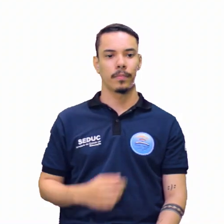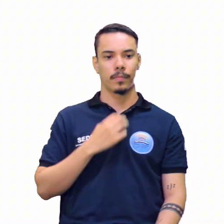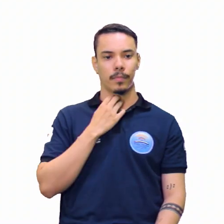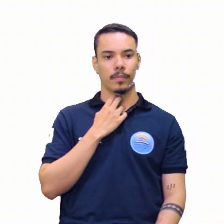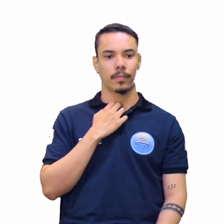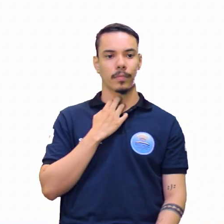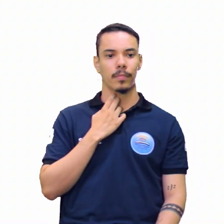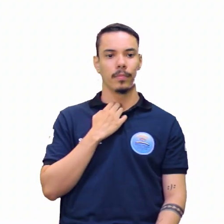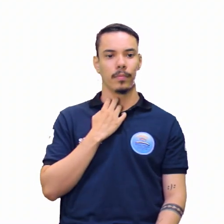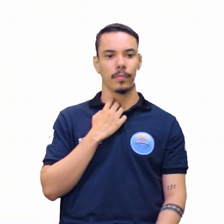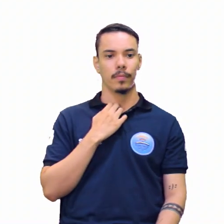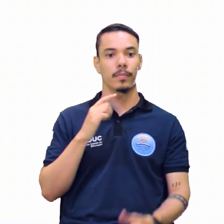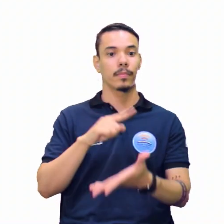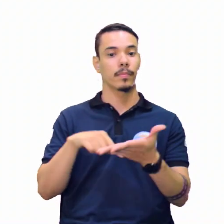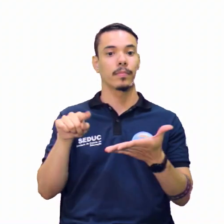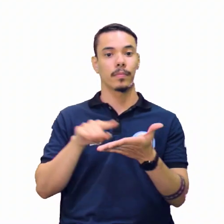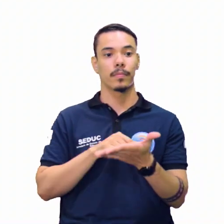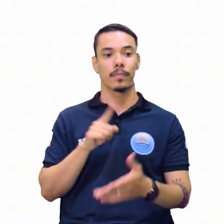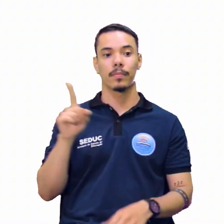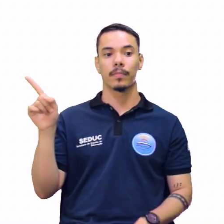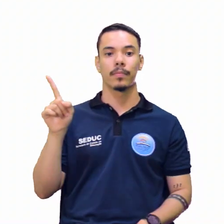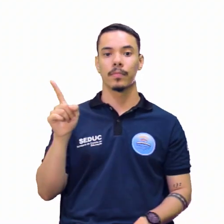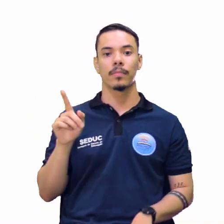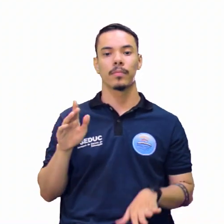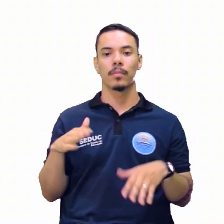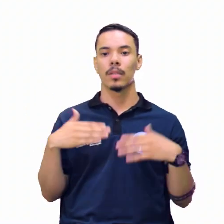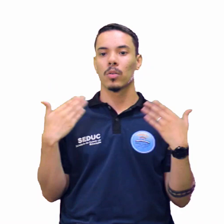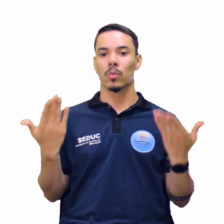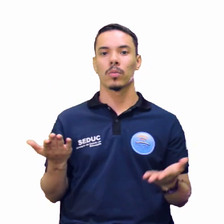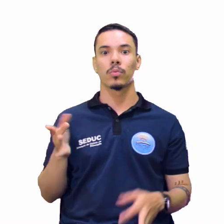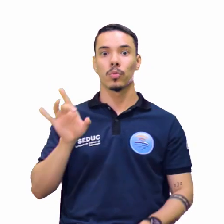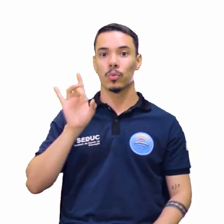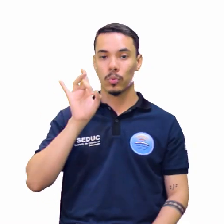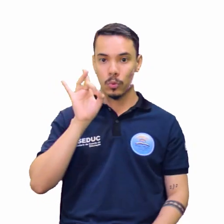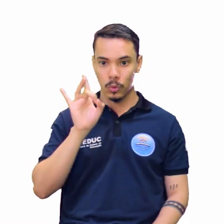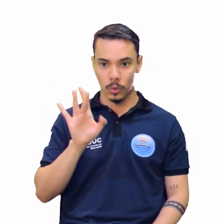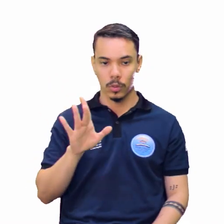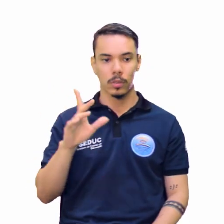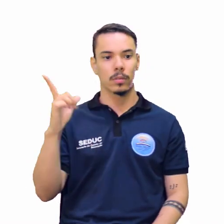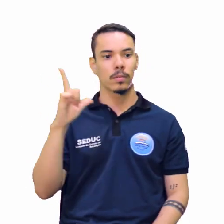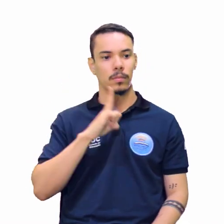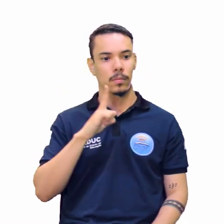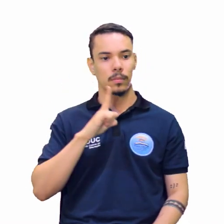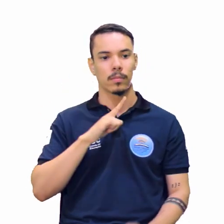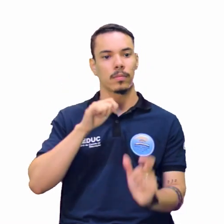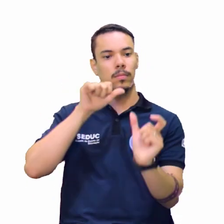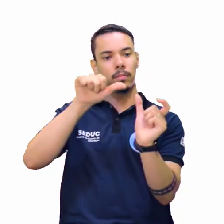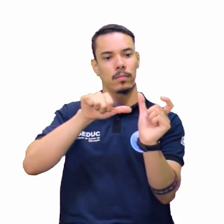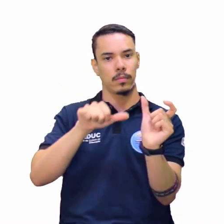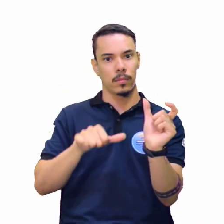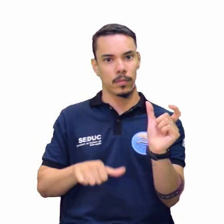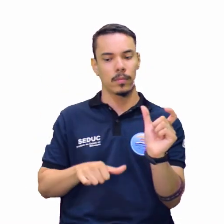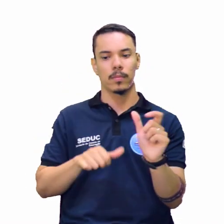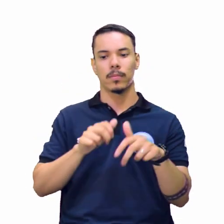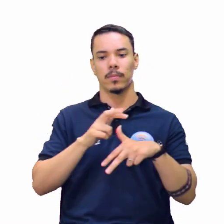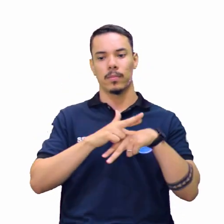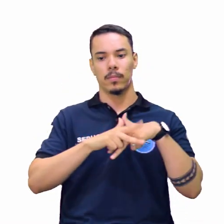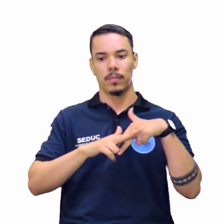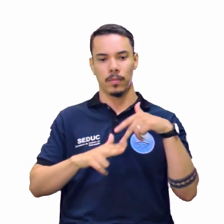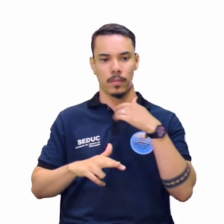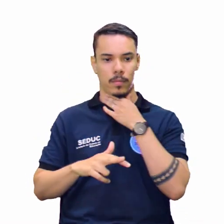marque das opções a seguir apenas aquela que traz a flexão de gênero